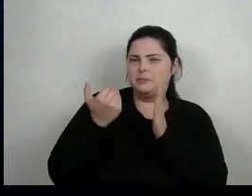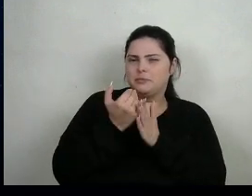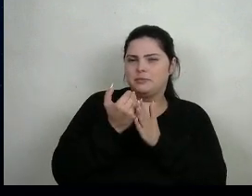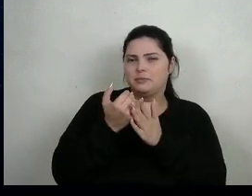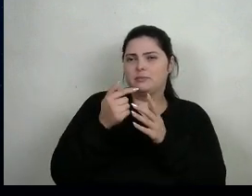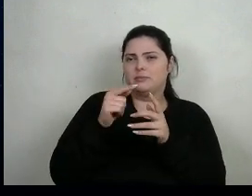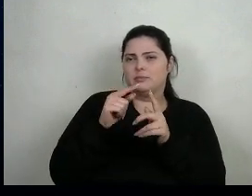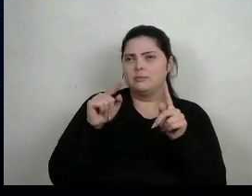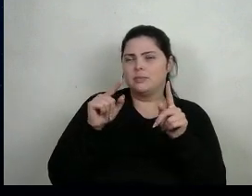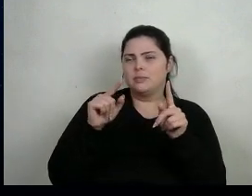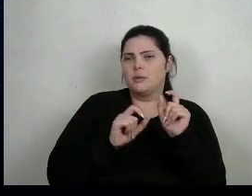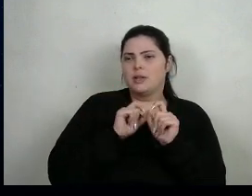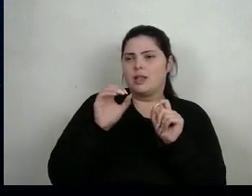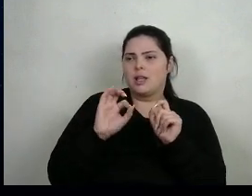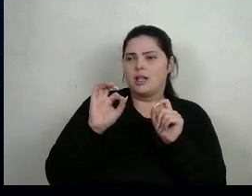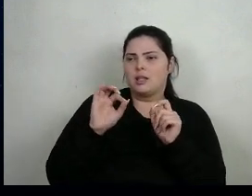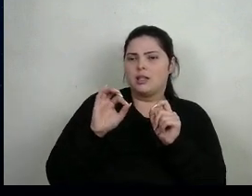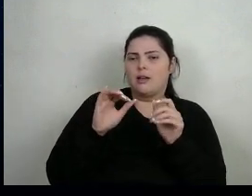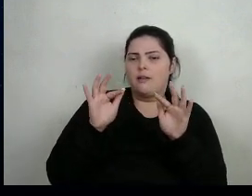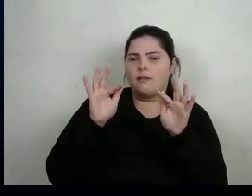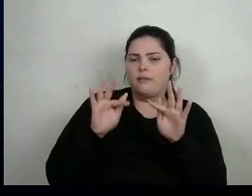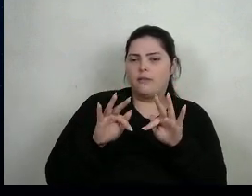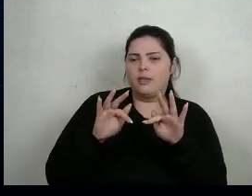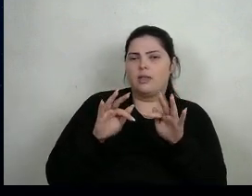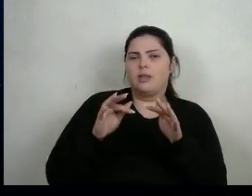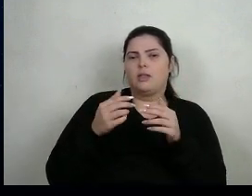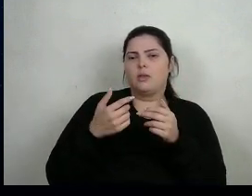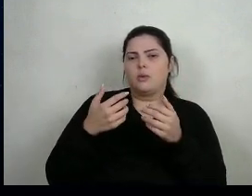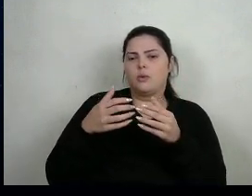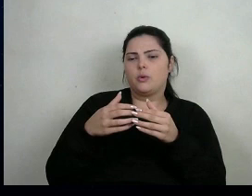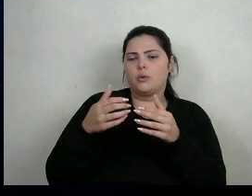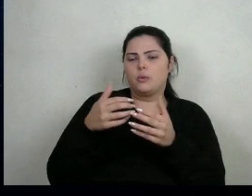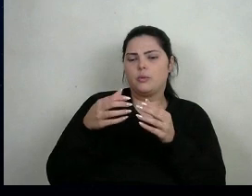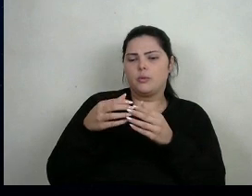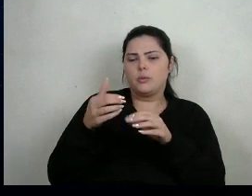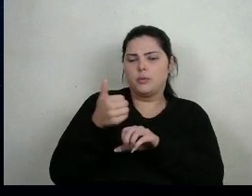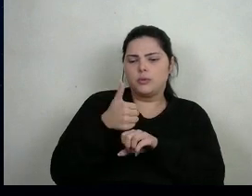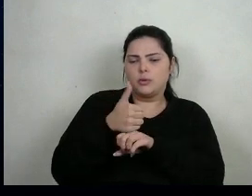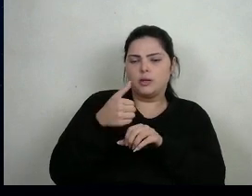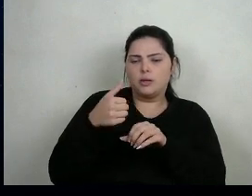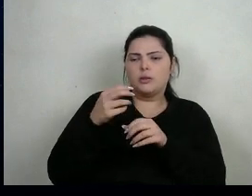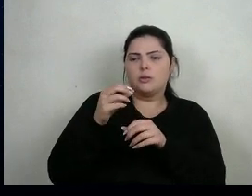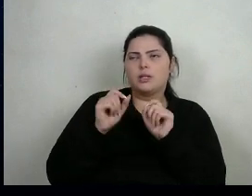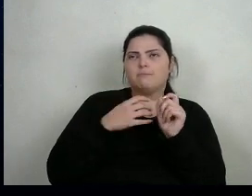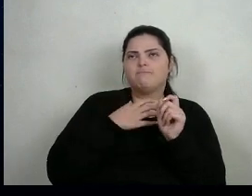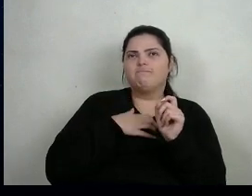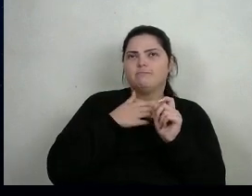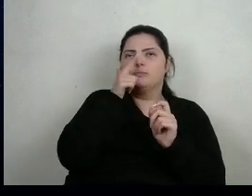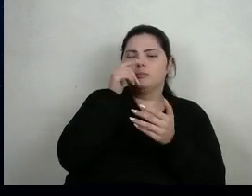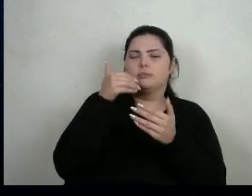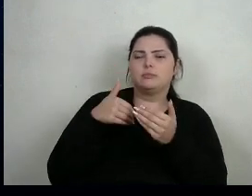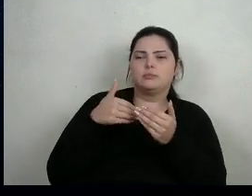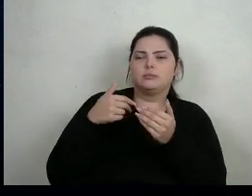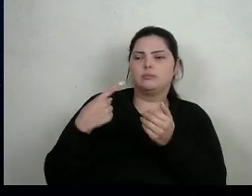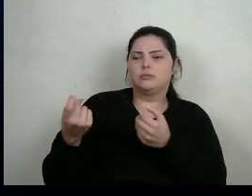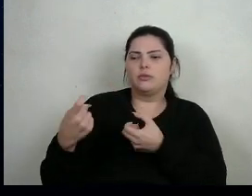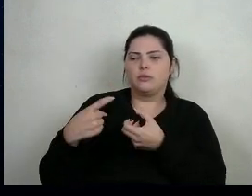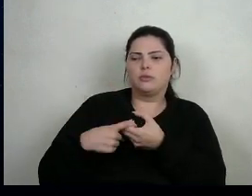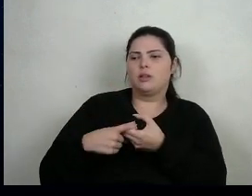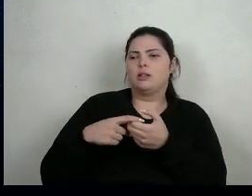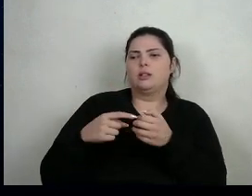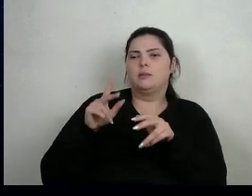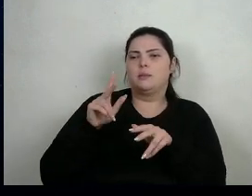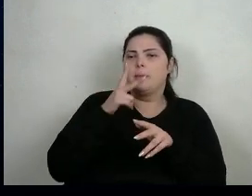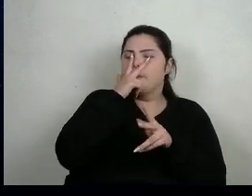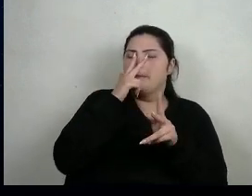destrói mais o Moral de uma equipe do que ela aquela aquela sensação de que a gente não sai do lugar e a gente está patinando o tempo todo no mesmo lugar